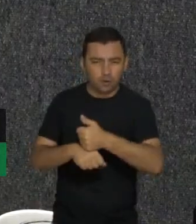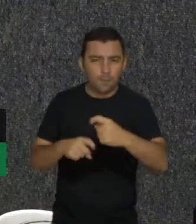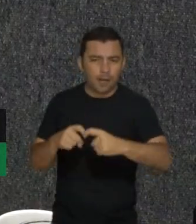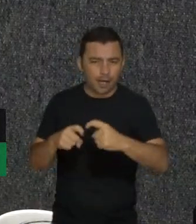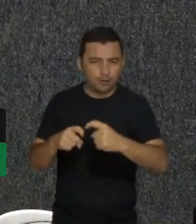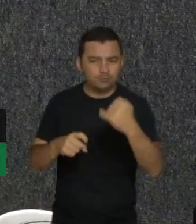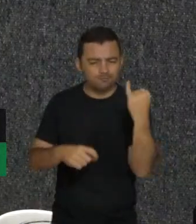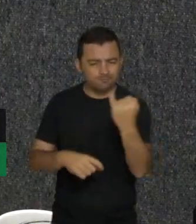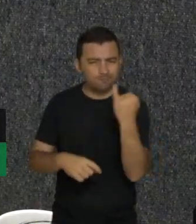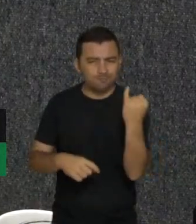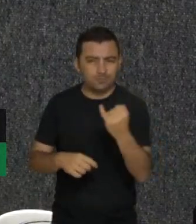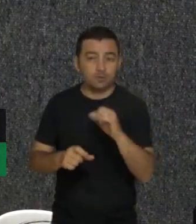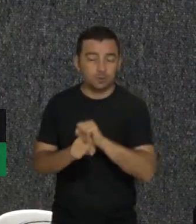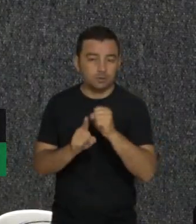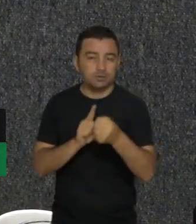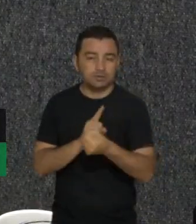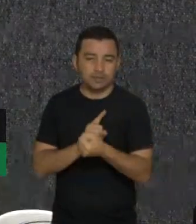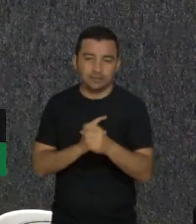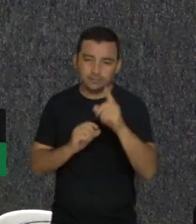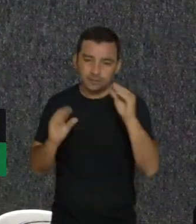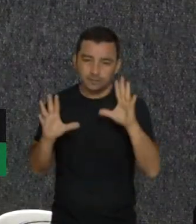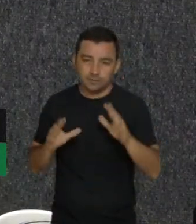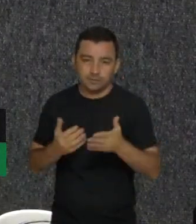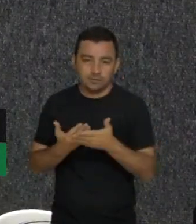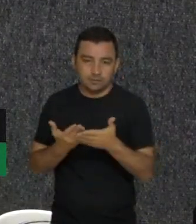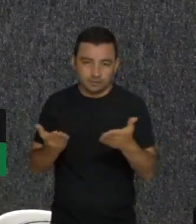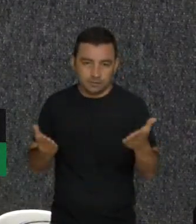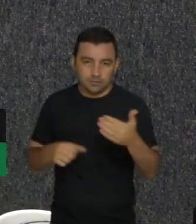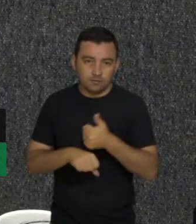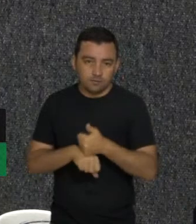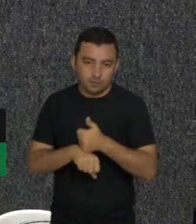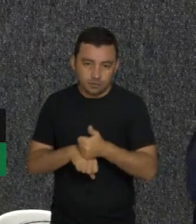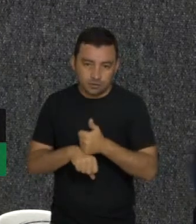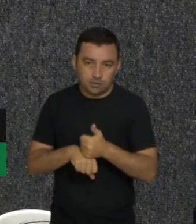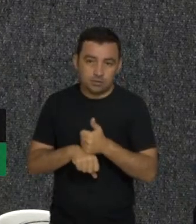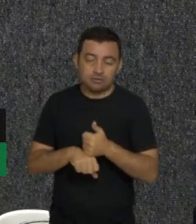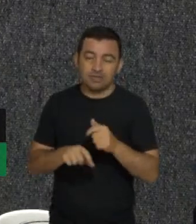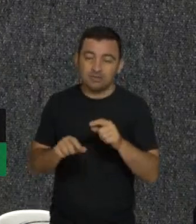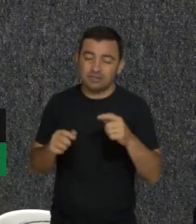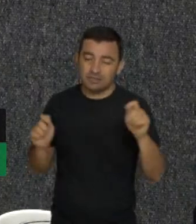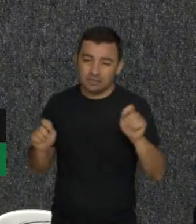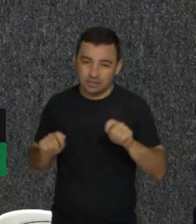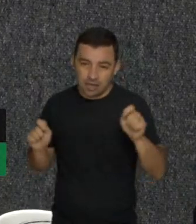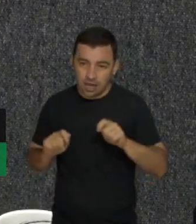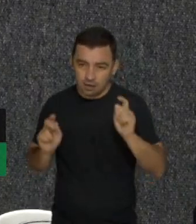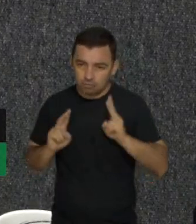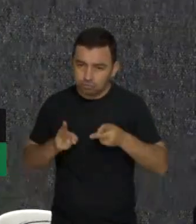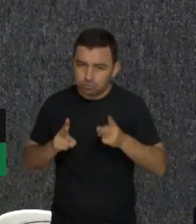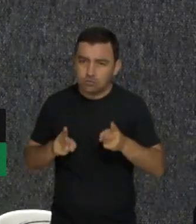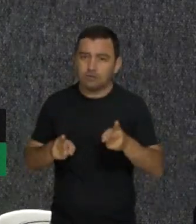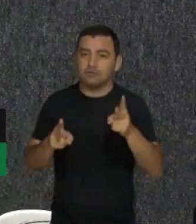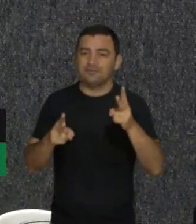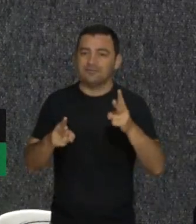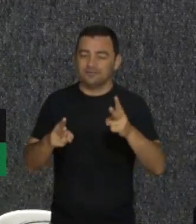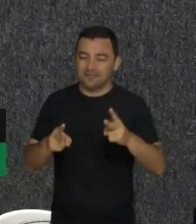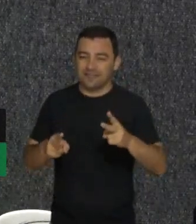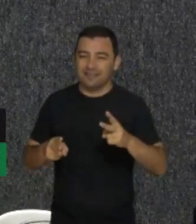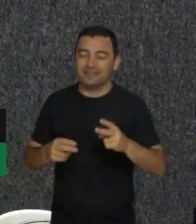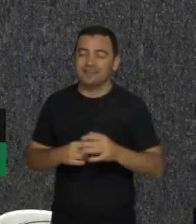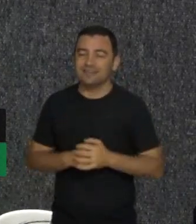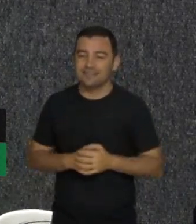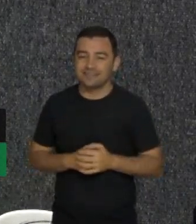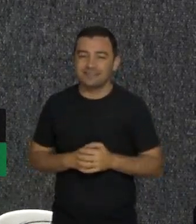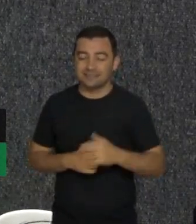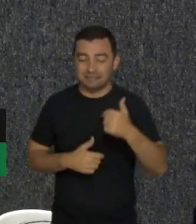paraa nossa sociedade e que Deus abençoe a todos esses profissionais que eles tenham belas oportunidades e que a gente possa continuar